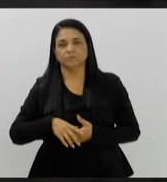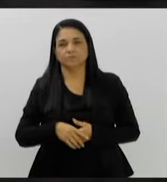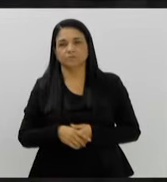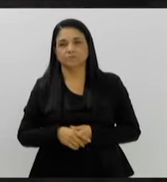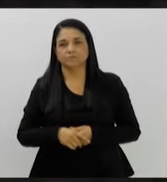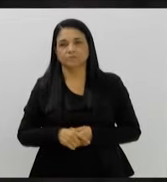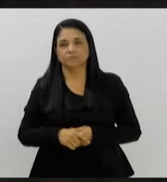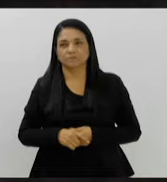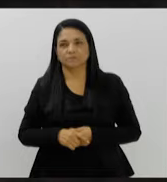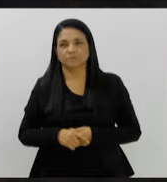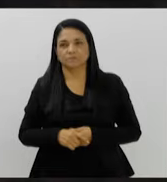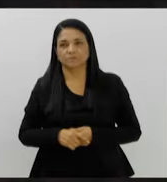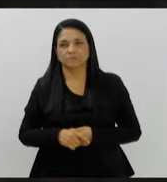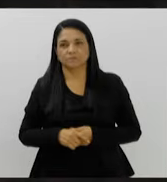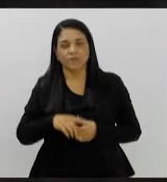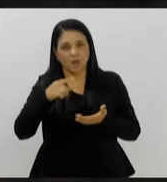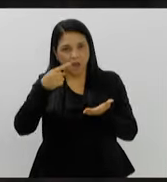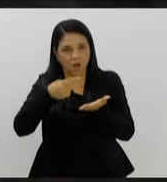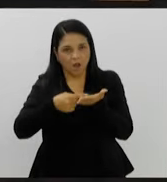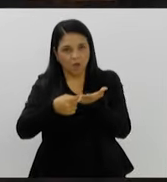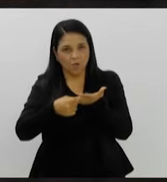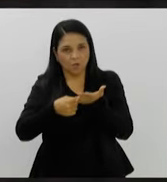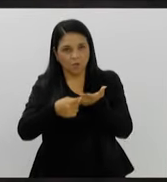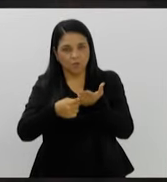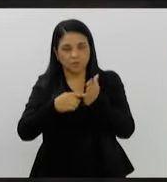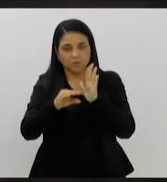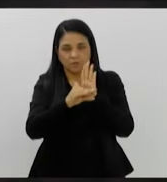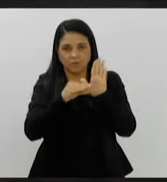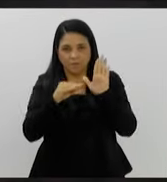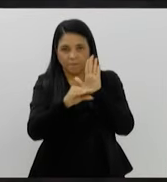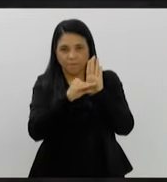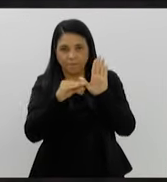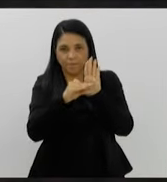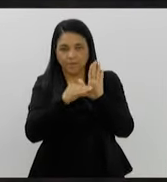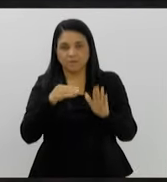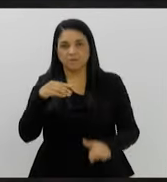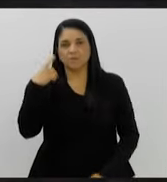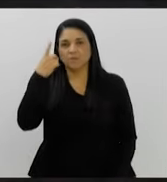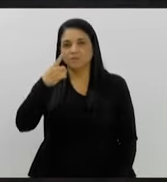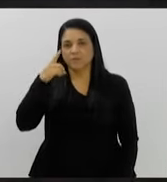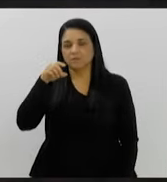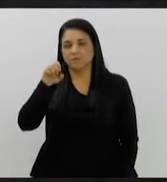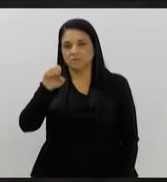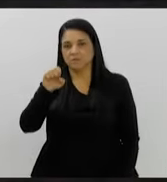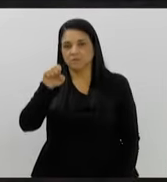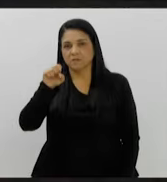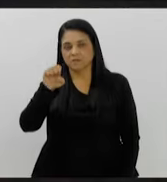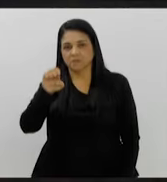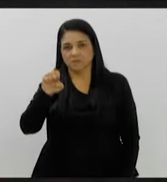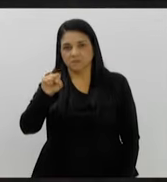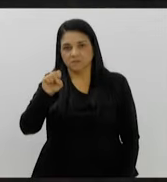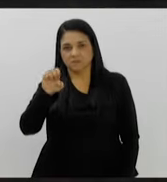nov feito o acordo aqui da questão da emenda do deputado serafine será